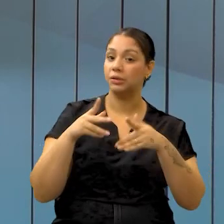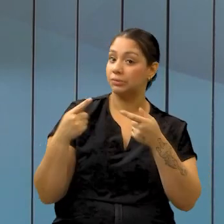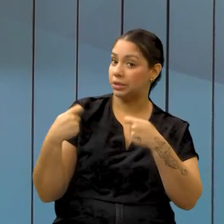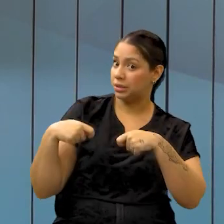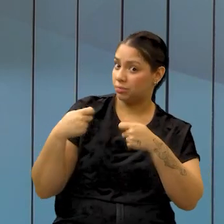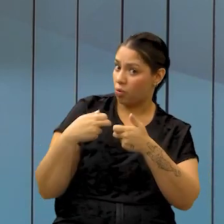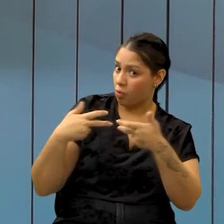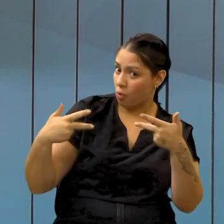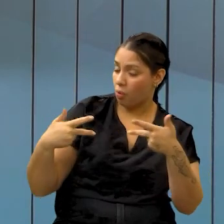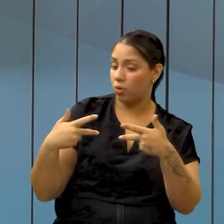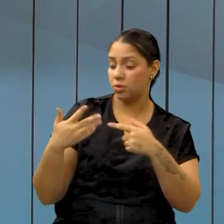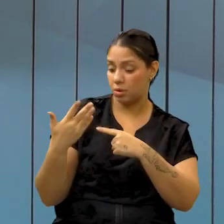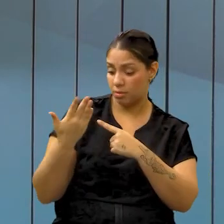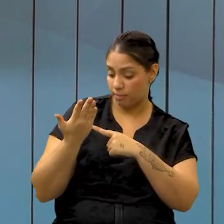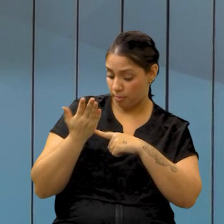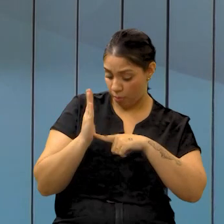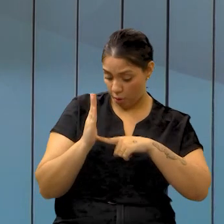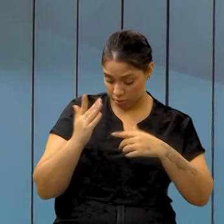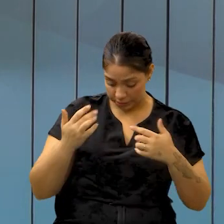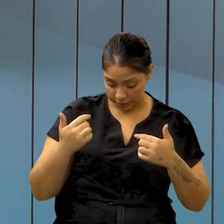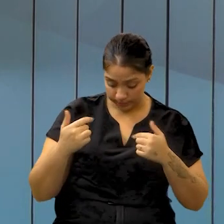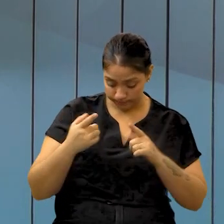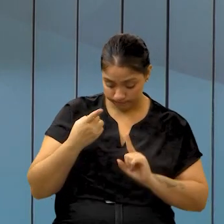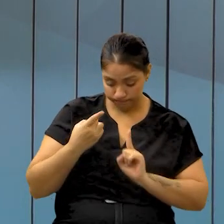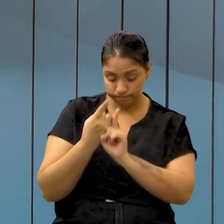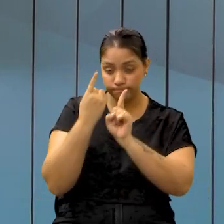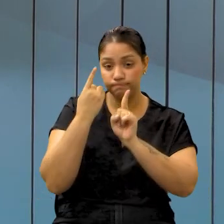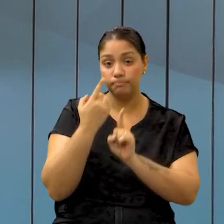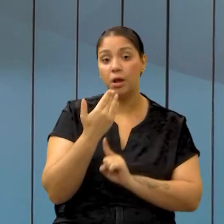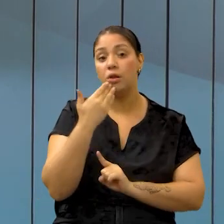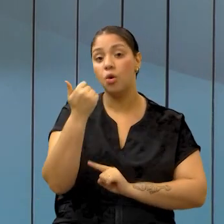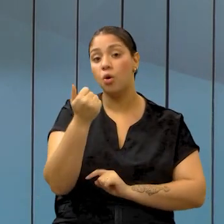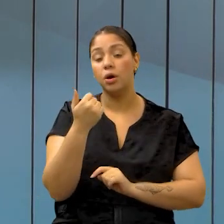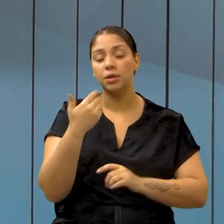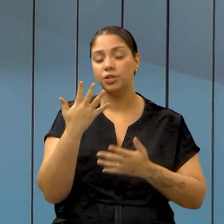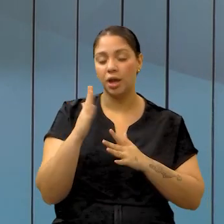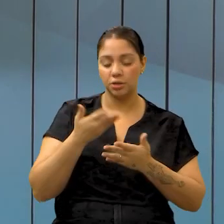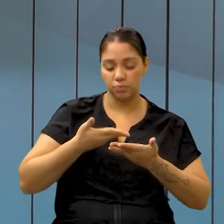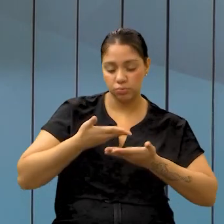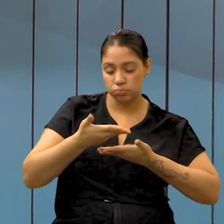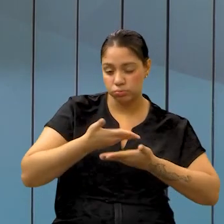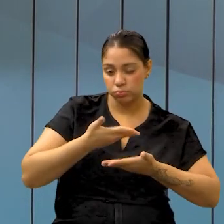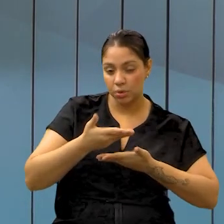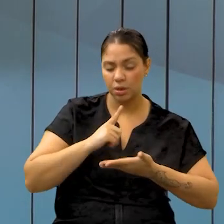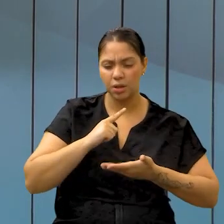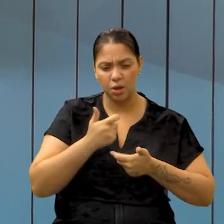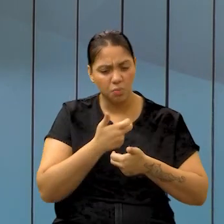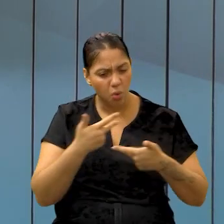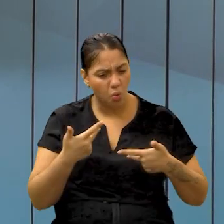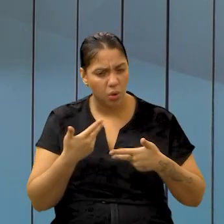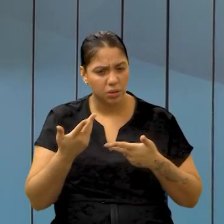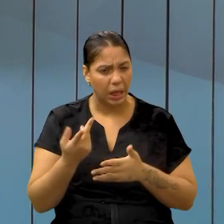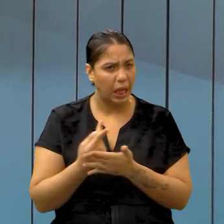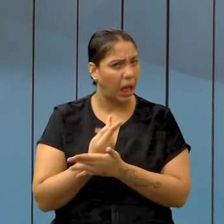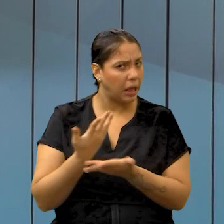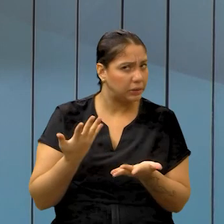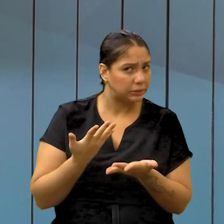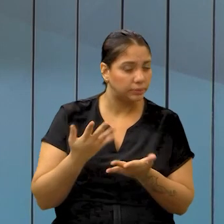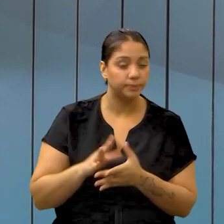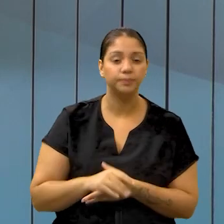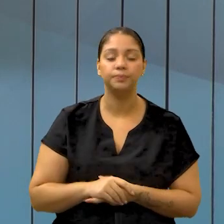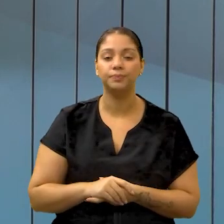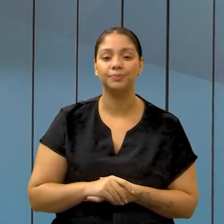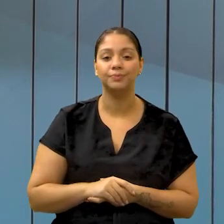ele fala, ao que ele te mostra, para saber identificar melhor, conversar melhor com ele, para entender se tem alguma coisa errada